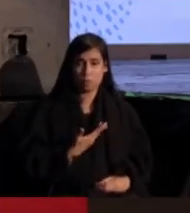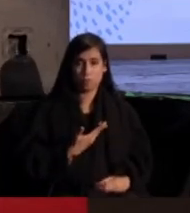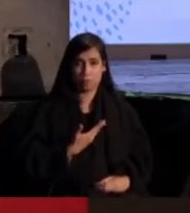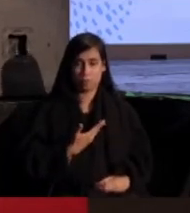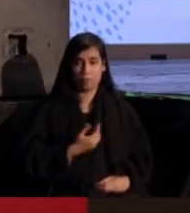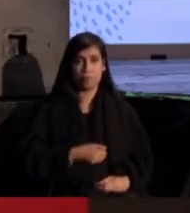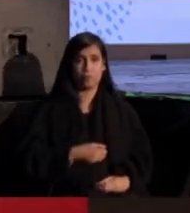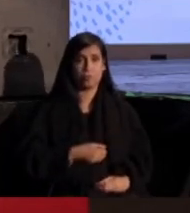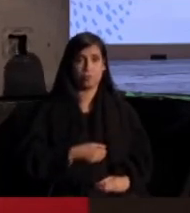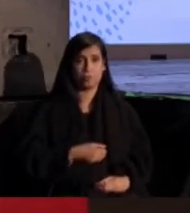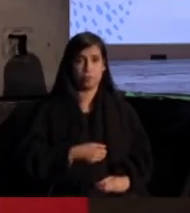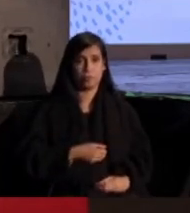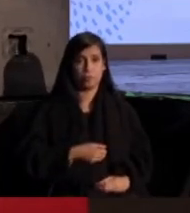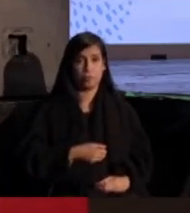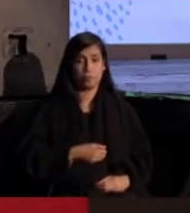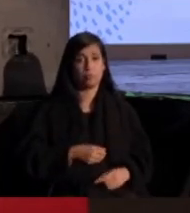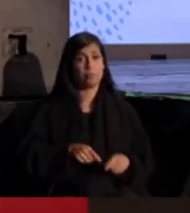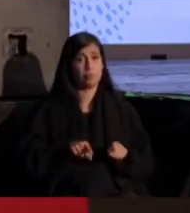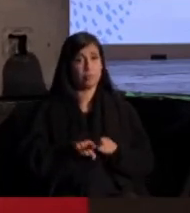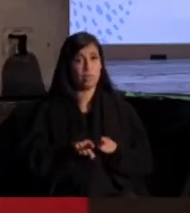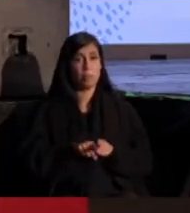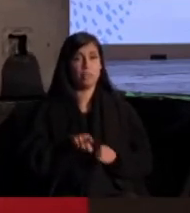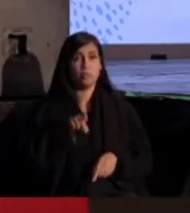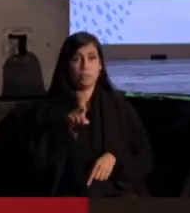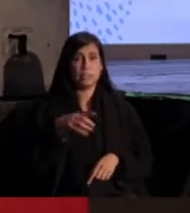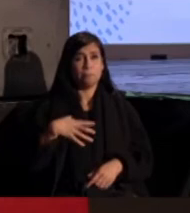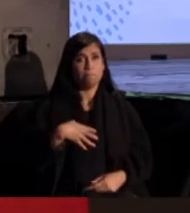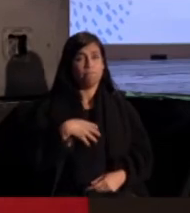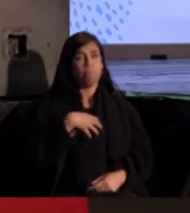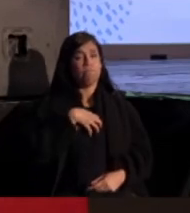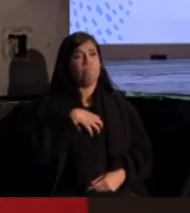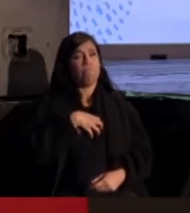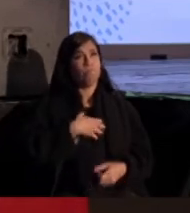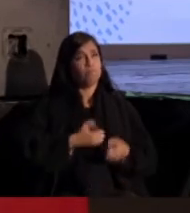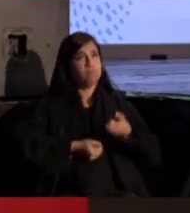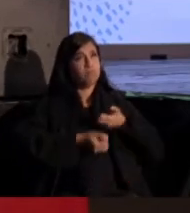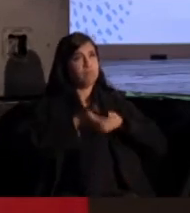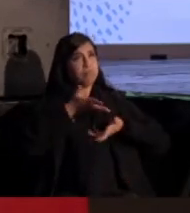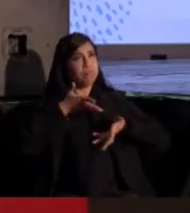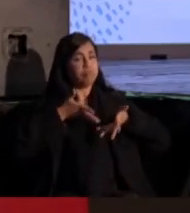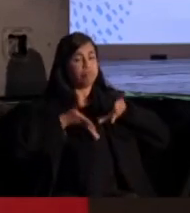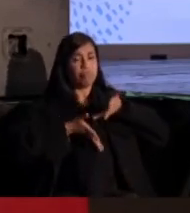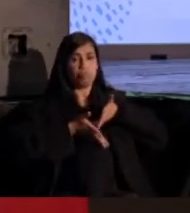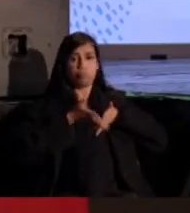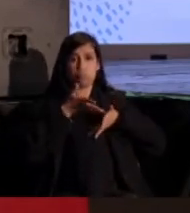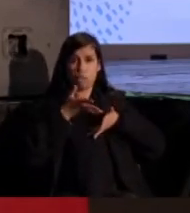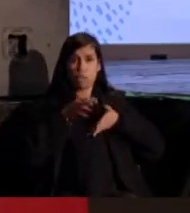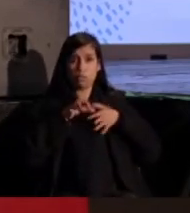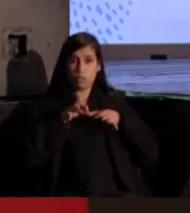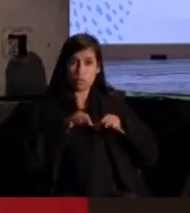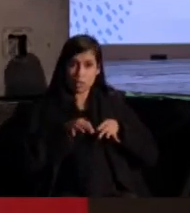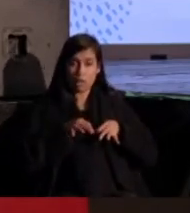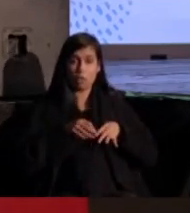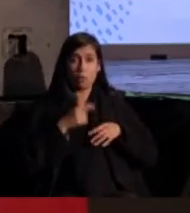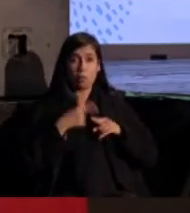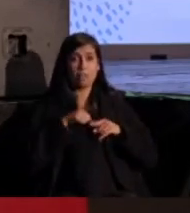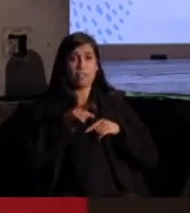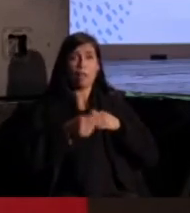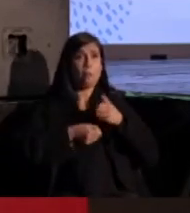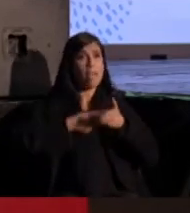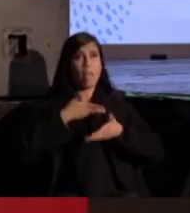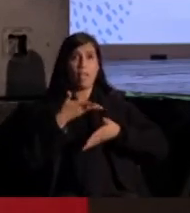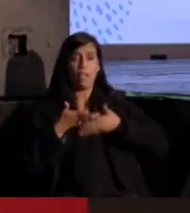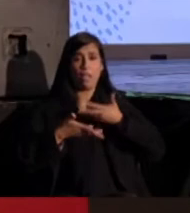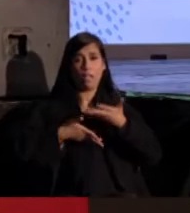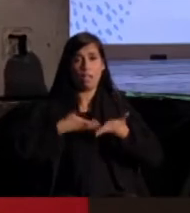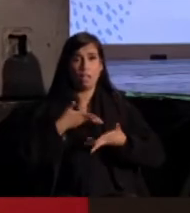entre a fala e a escuta é um hiato também de lugar, de localização, porque enquanto eu estou falando, eu não